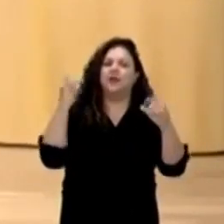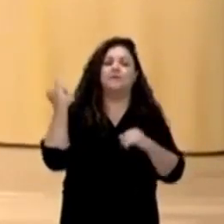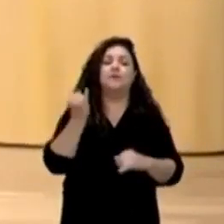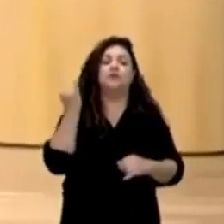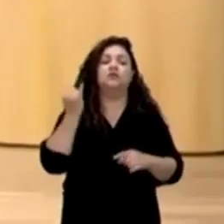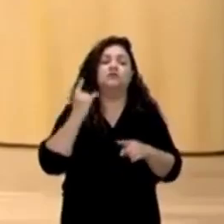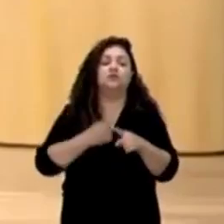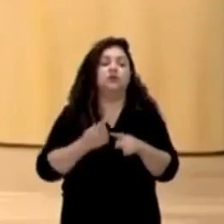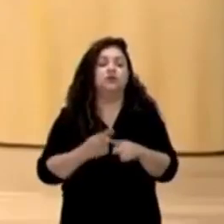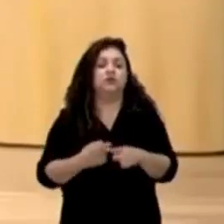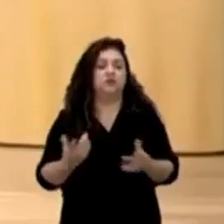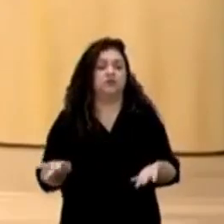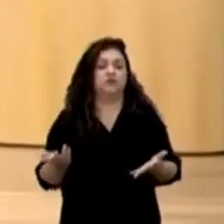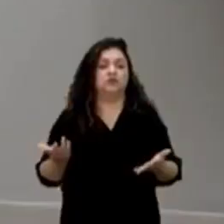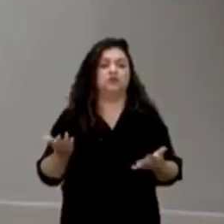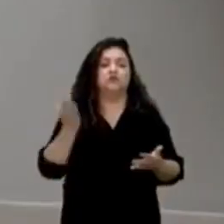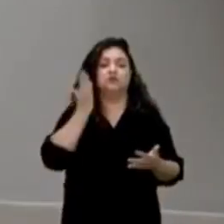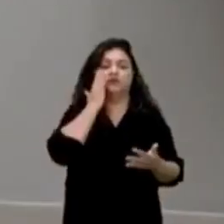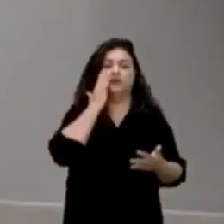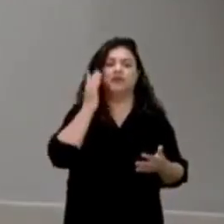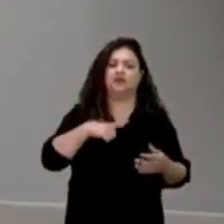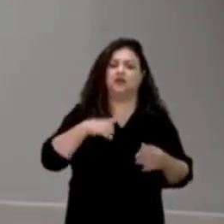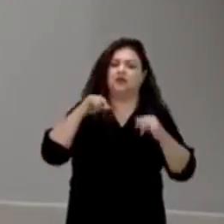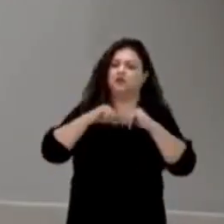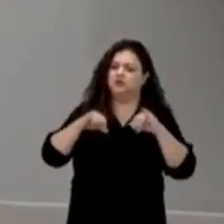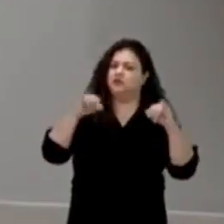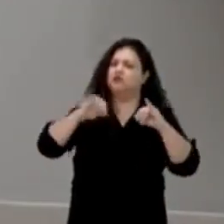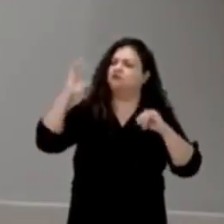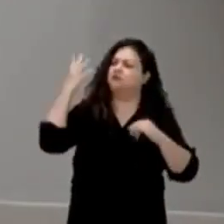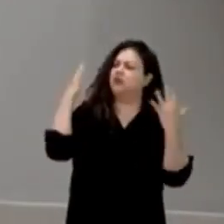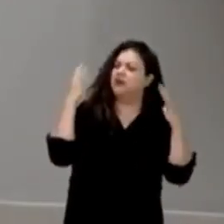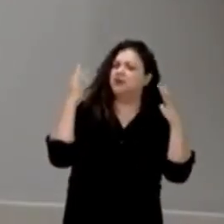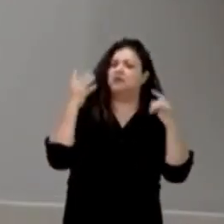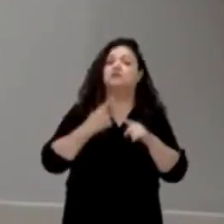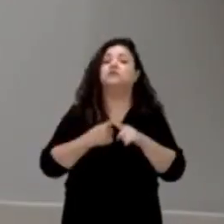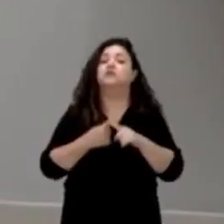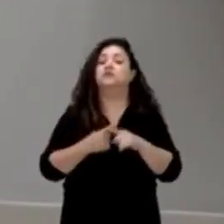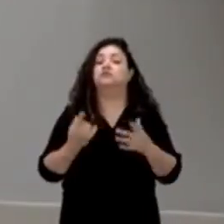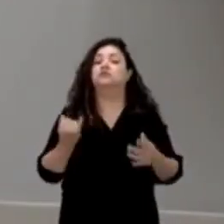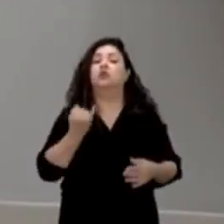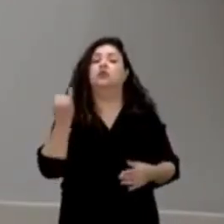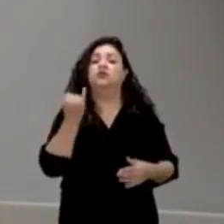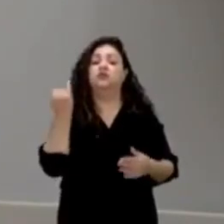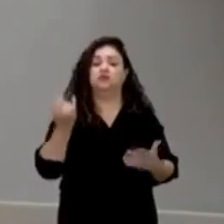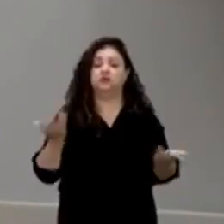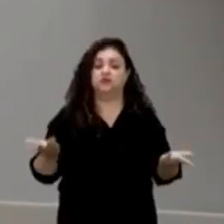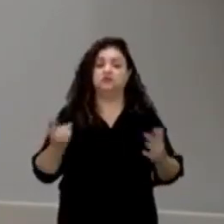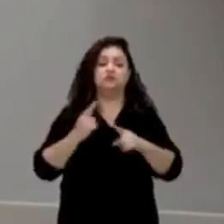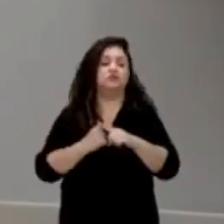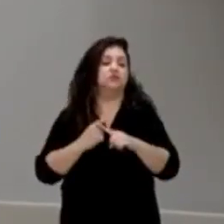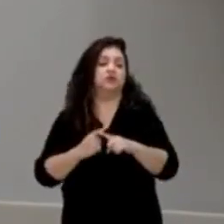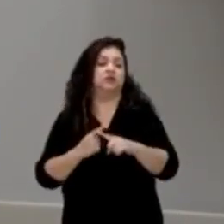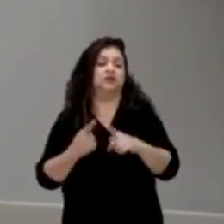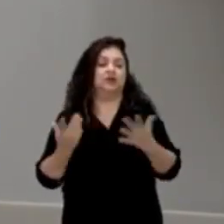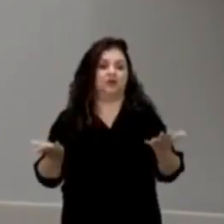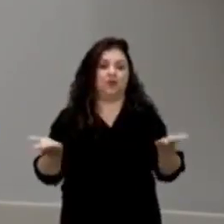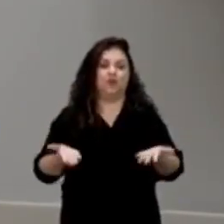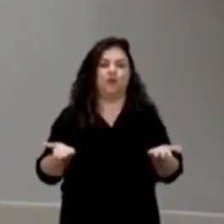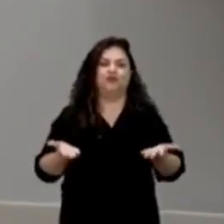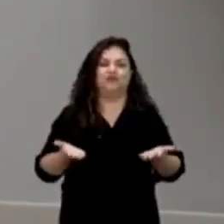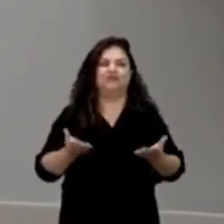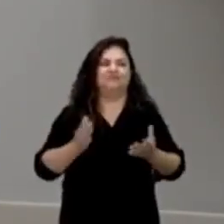de celebrar, a Jornada X sempre tem que celebrar, mas por quê? Por que que é importante a gente celebrar, a gente comemorar,